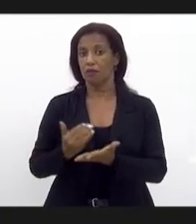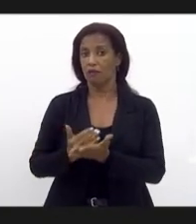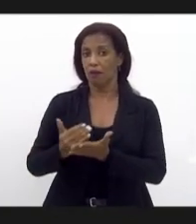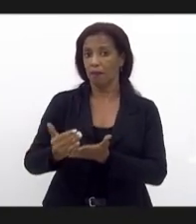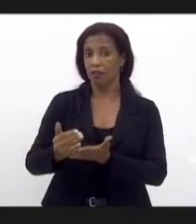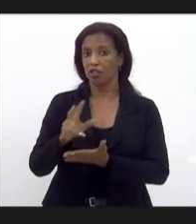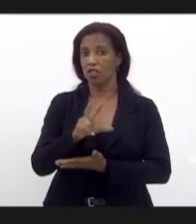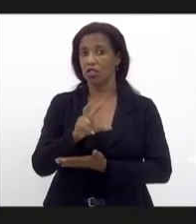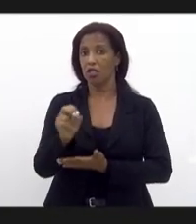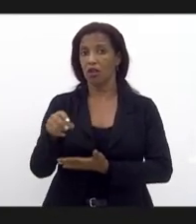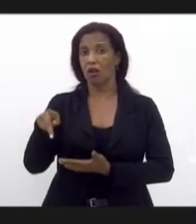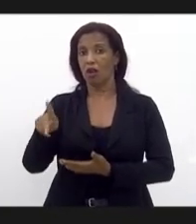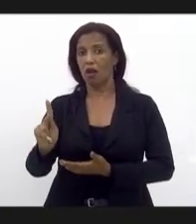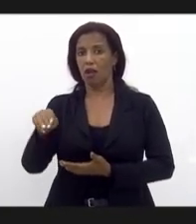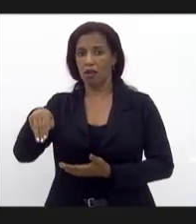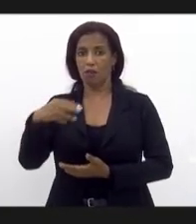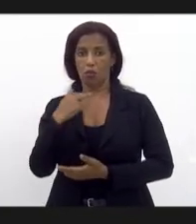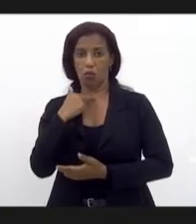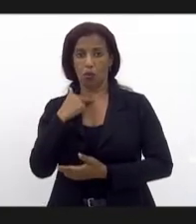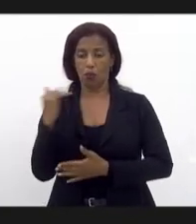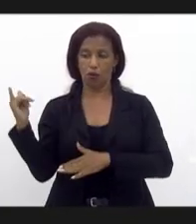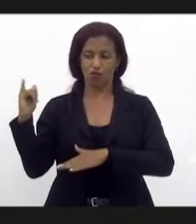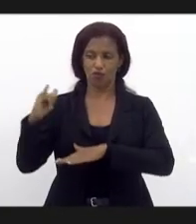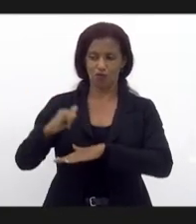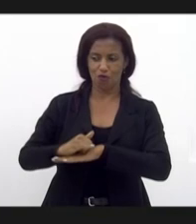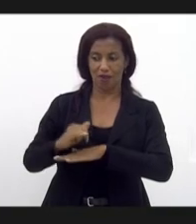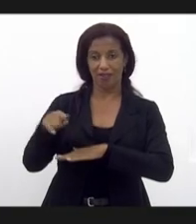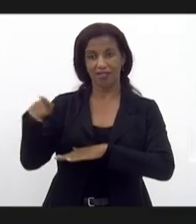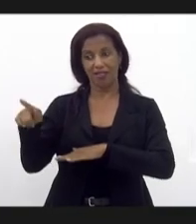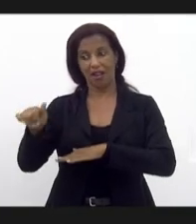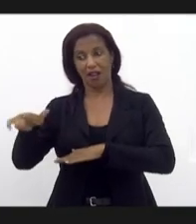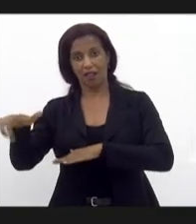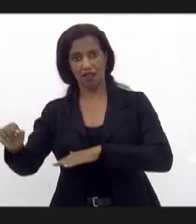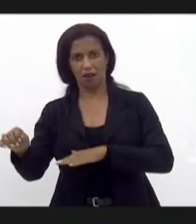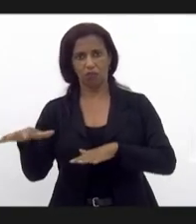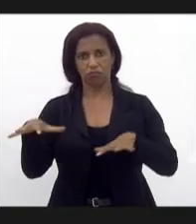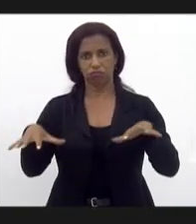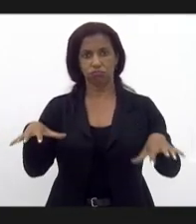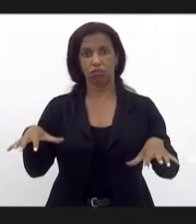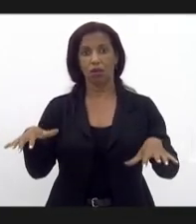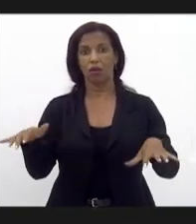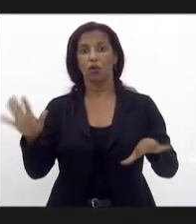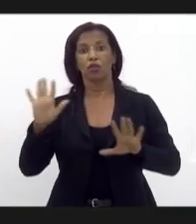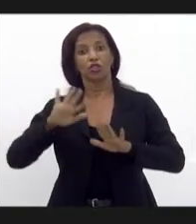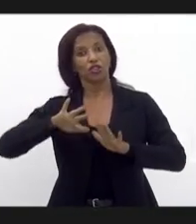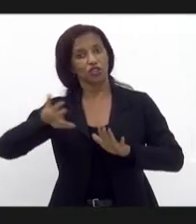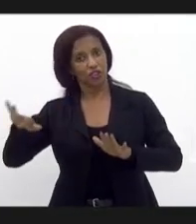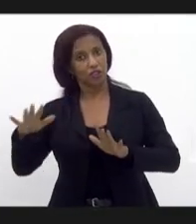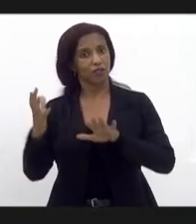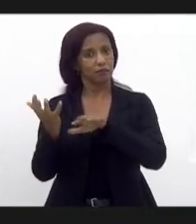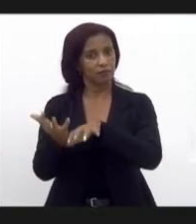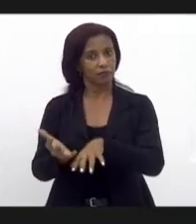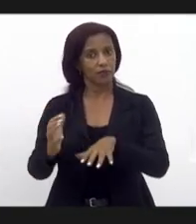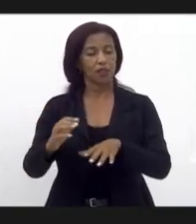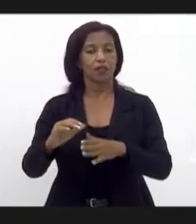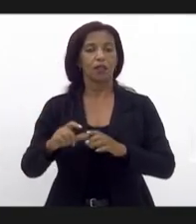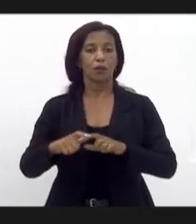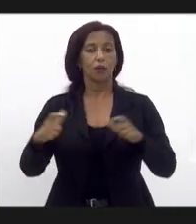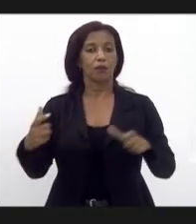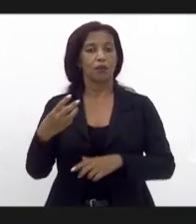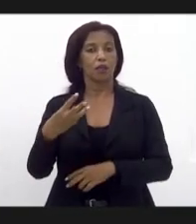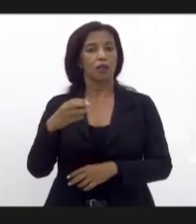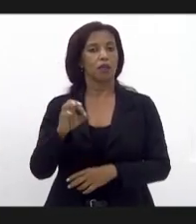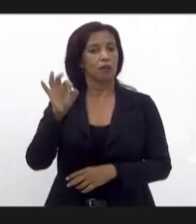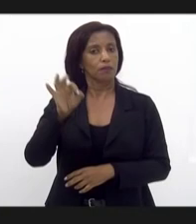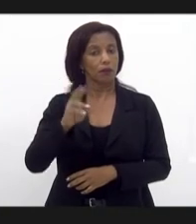500 quilômetros, não pode voar do Santos Dumont, tem que voar do Galeão, com exceção de Brasília, né, a gente teria um aumento de 30%.